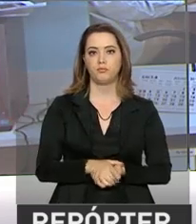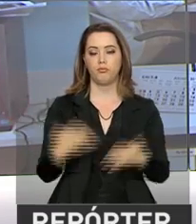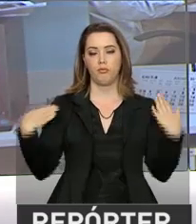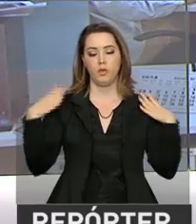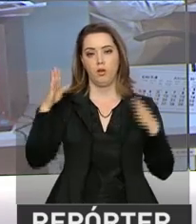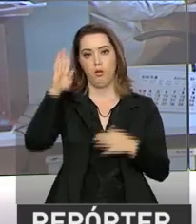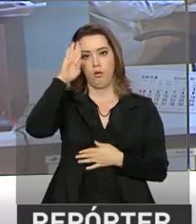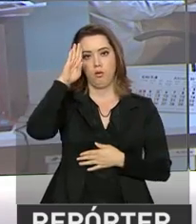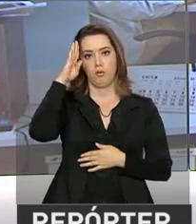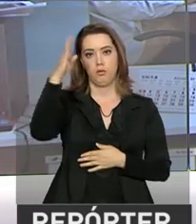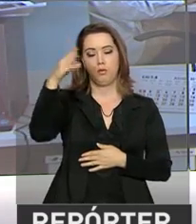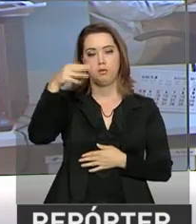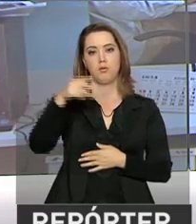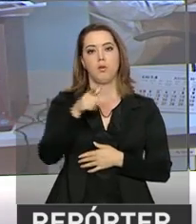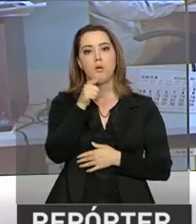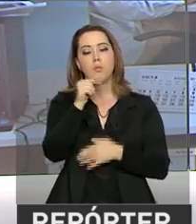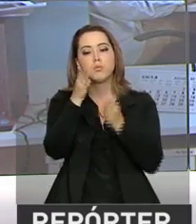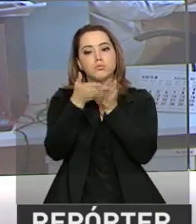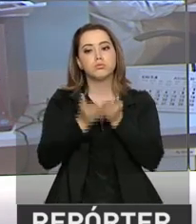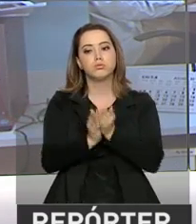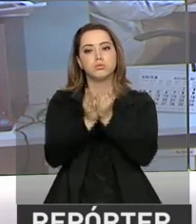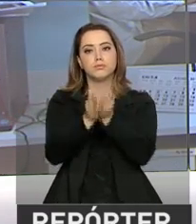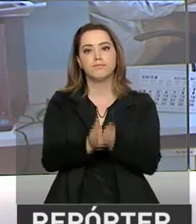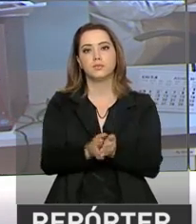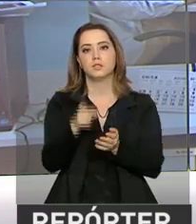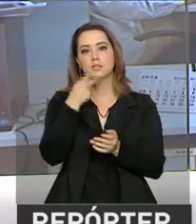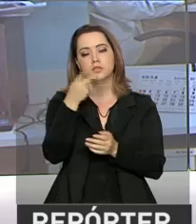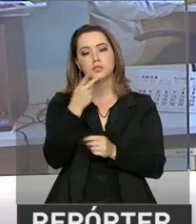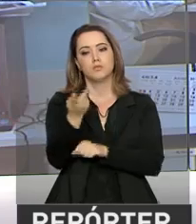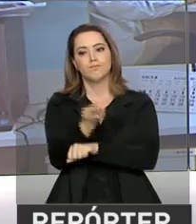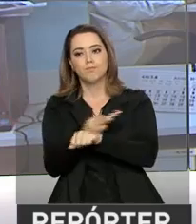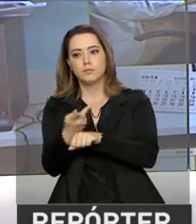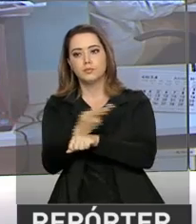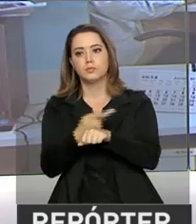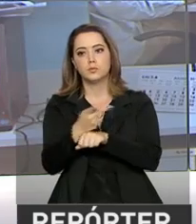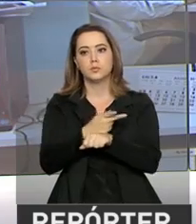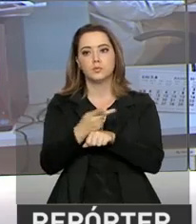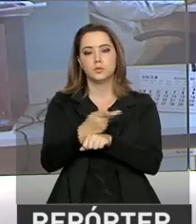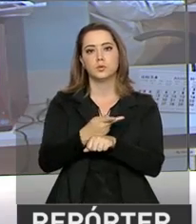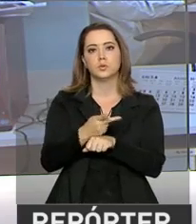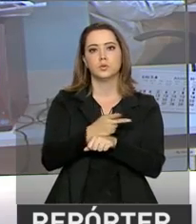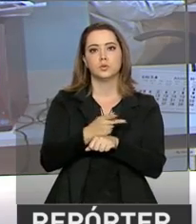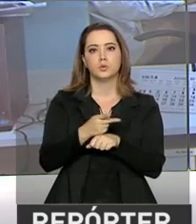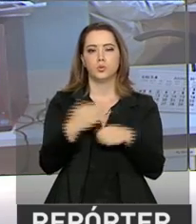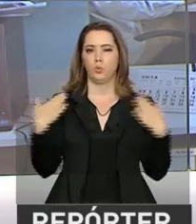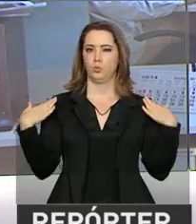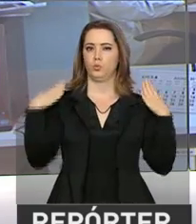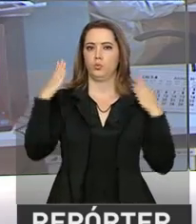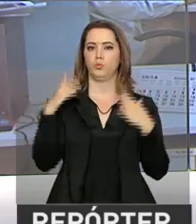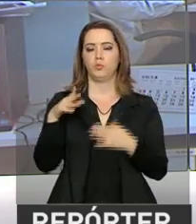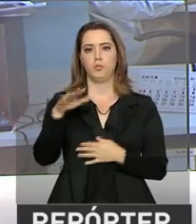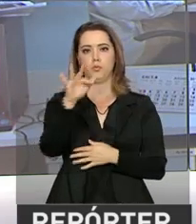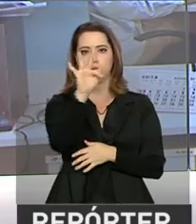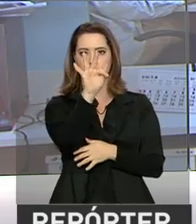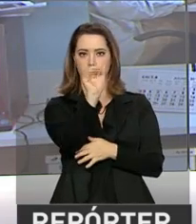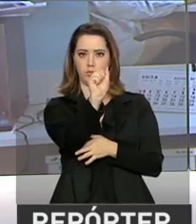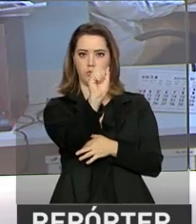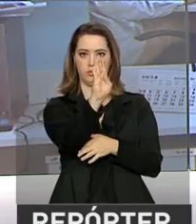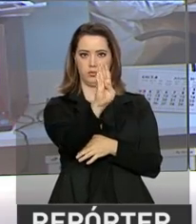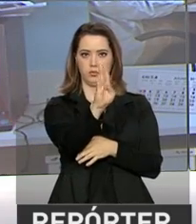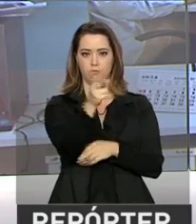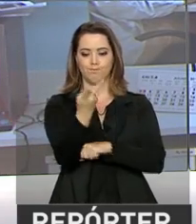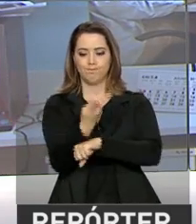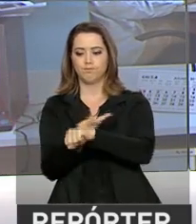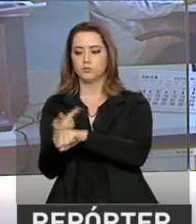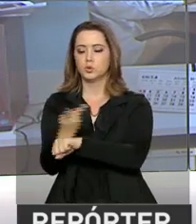as buscas ao piloto da aeronave da FAB, desaparecido no mar desde terça-feira, prosseguem sem interrupção e até o início desta